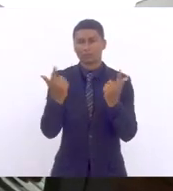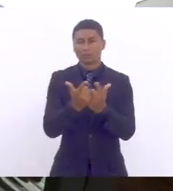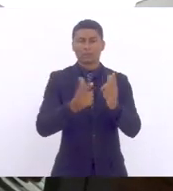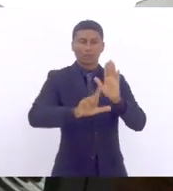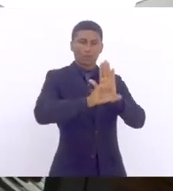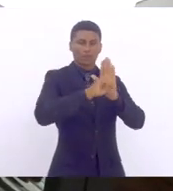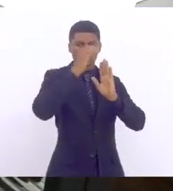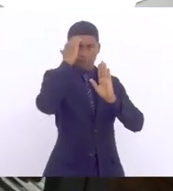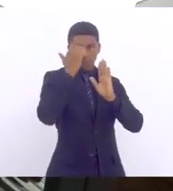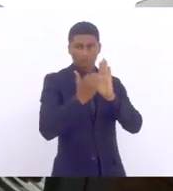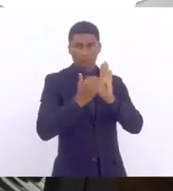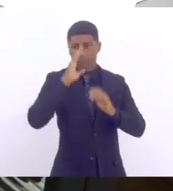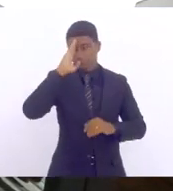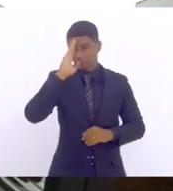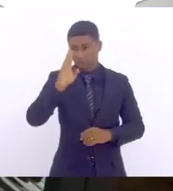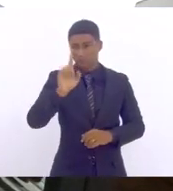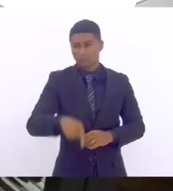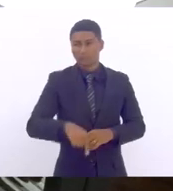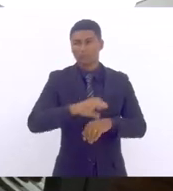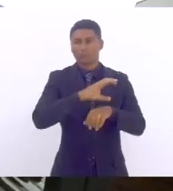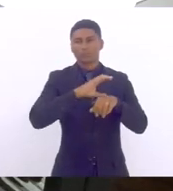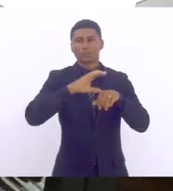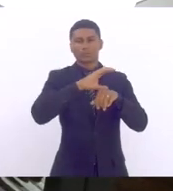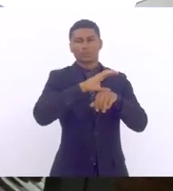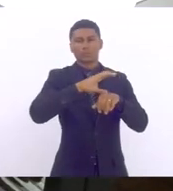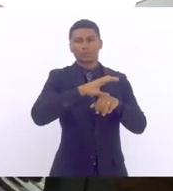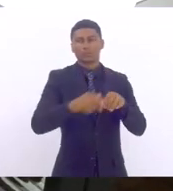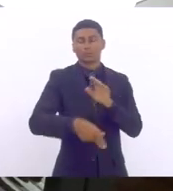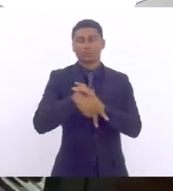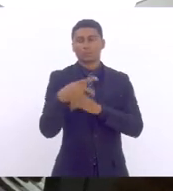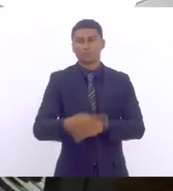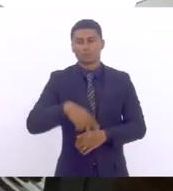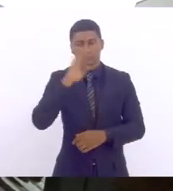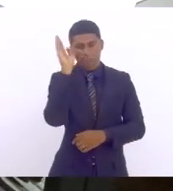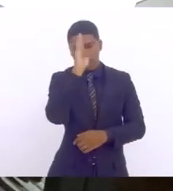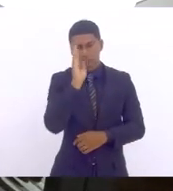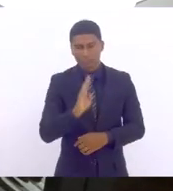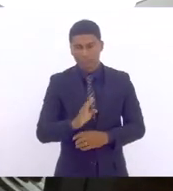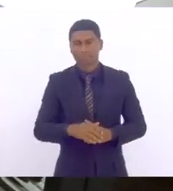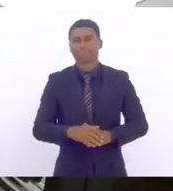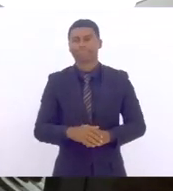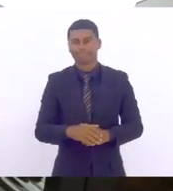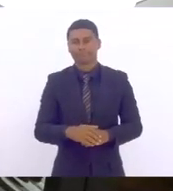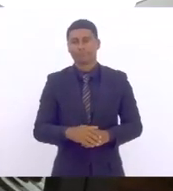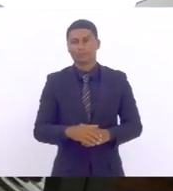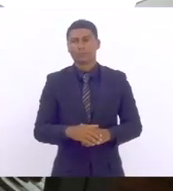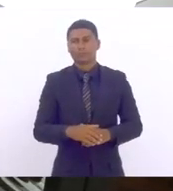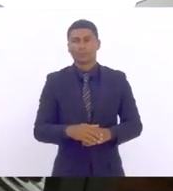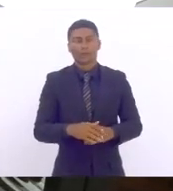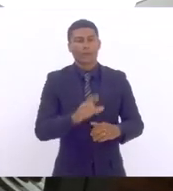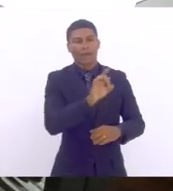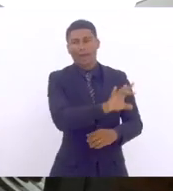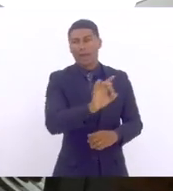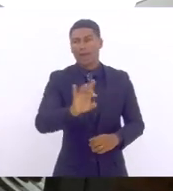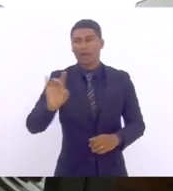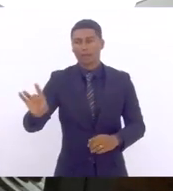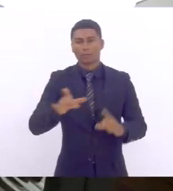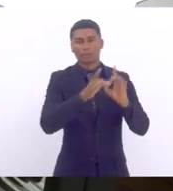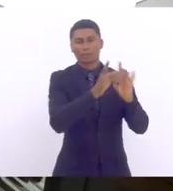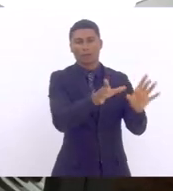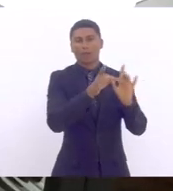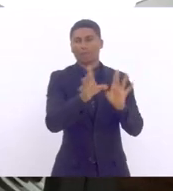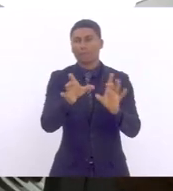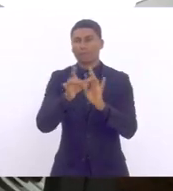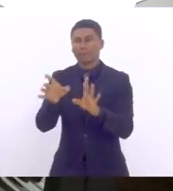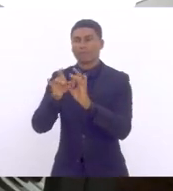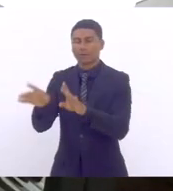a principal delas é a Constituição brasileira. A Constituição brasileira nos dá a liberdade individual. E, portanto,